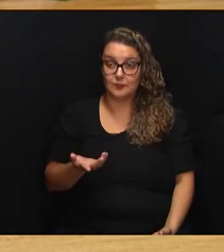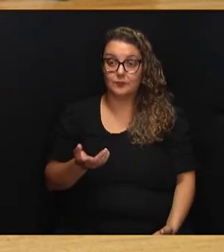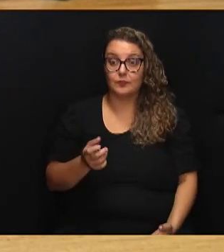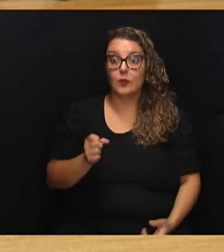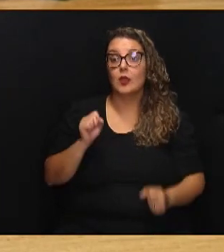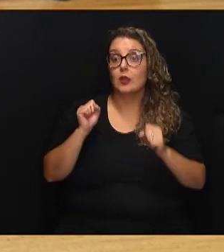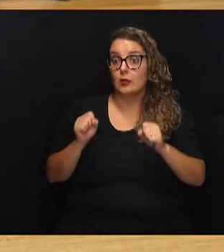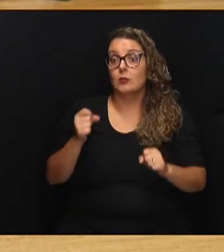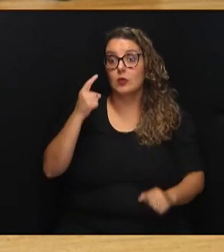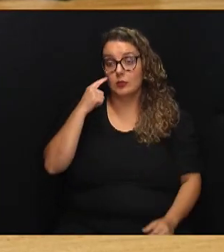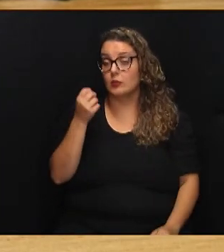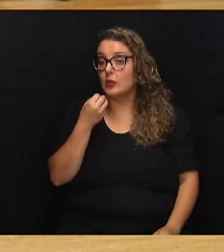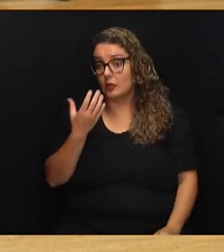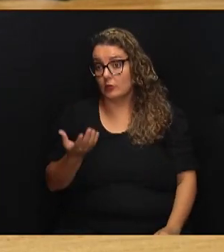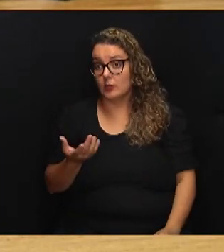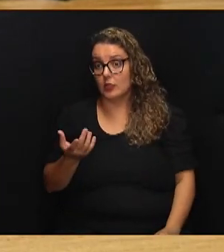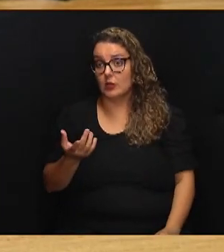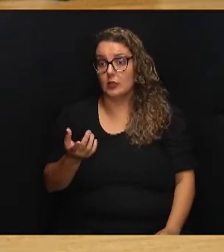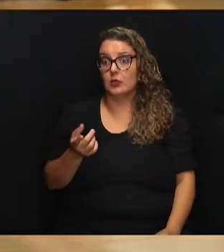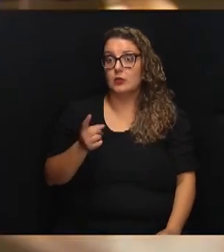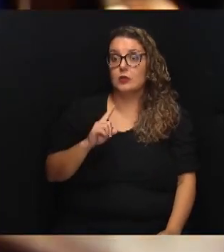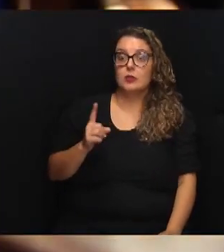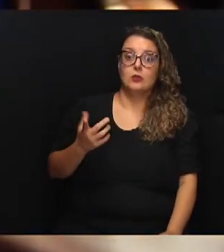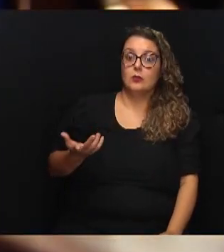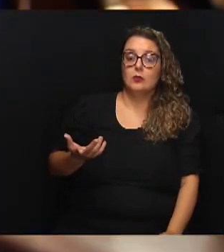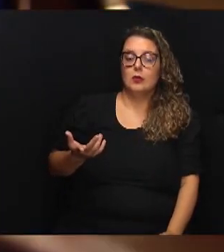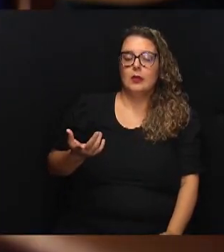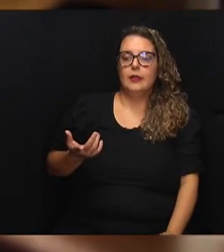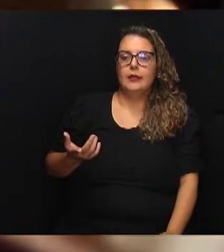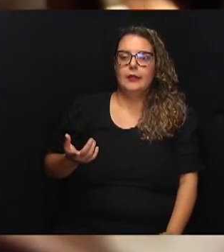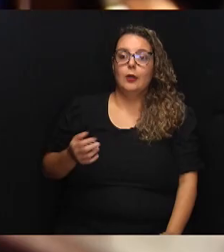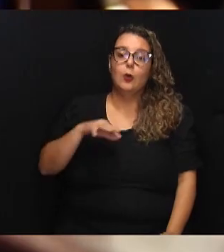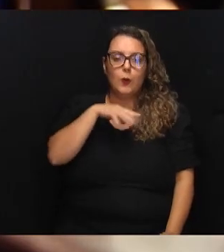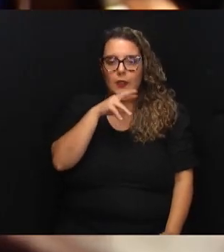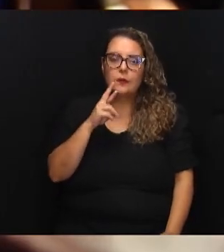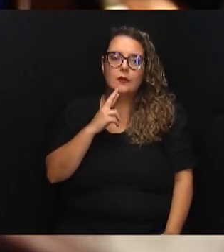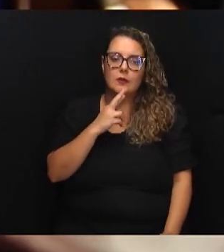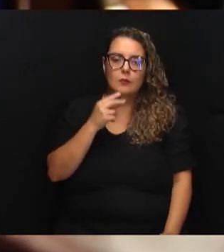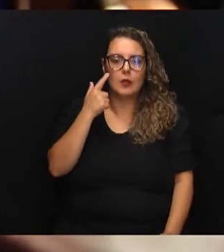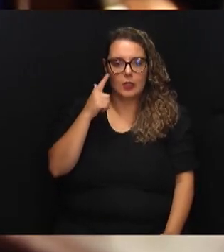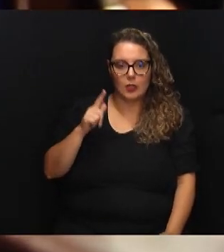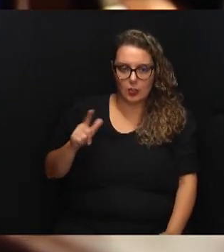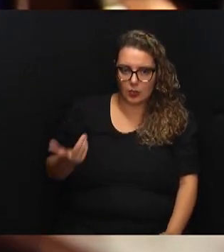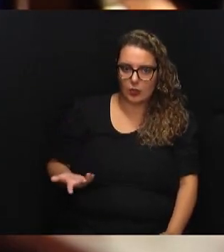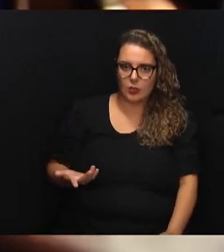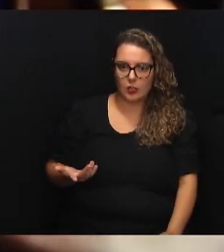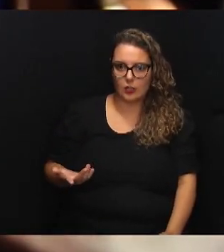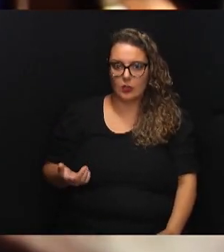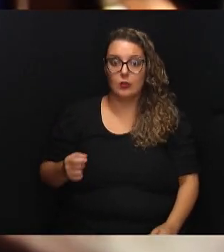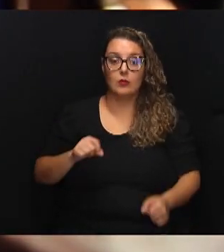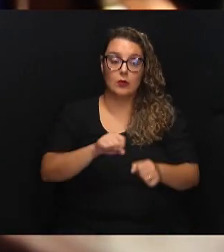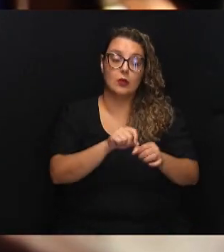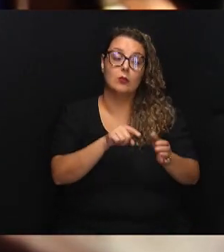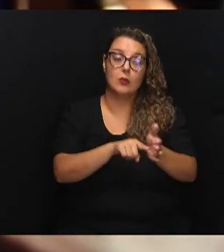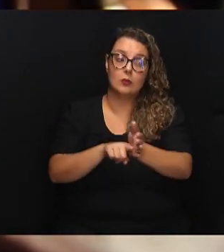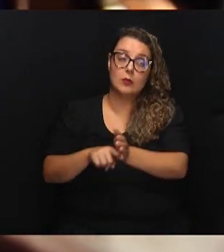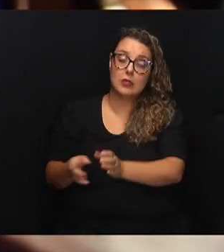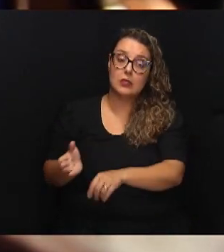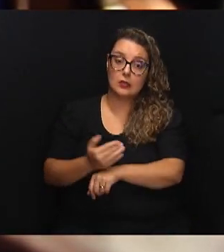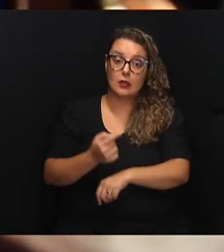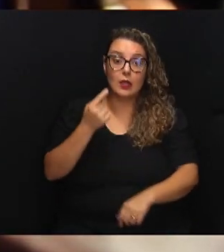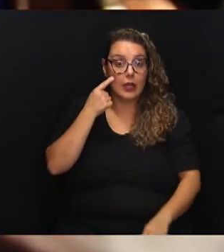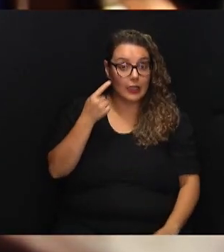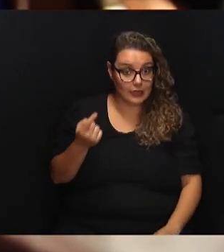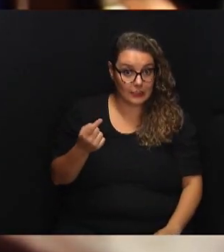ideia boa, tá? Não se descarta uma ideia de um restaurante. Mas é claro que você vai minimamente ter que fazer uma pesquisa. A tendência é que